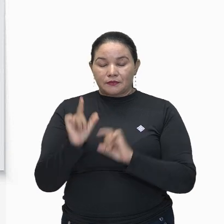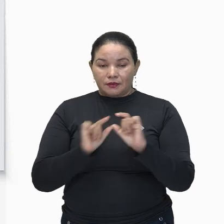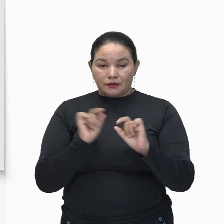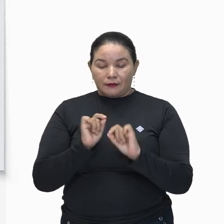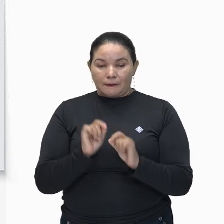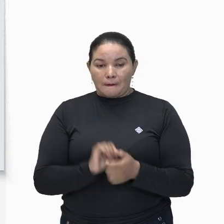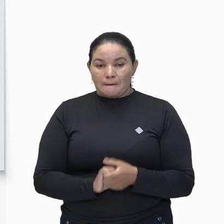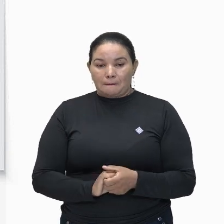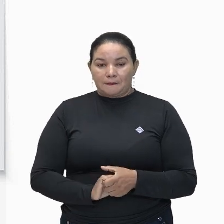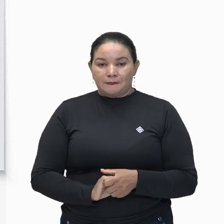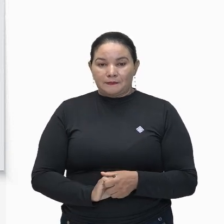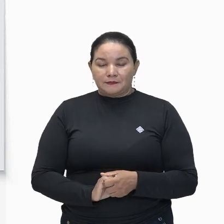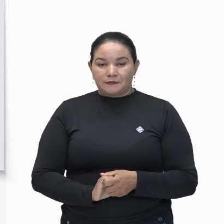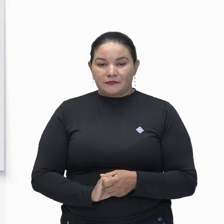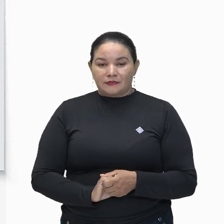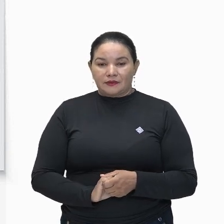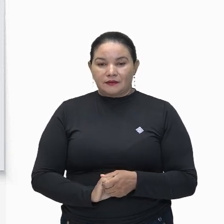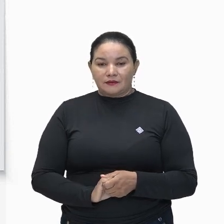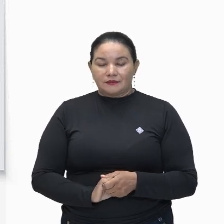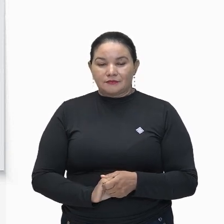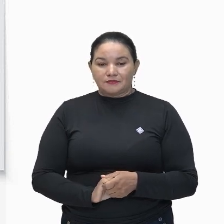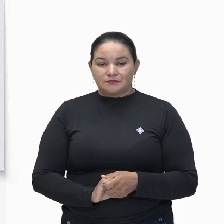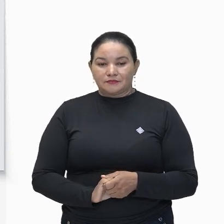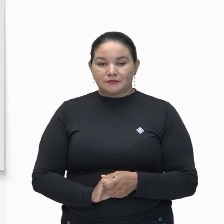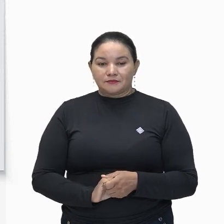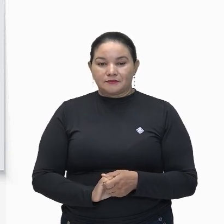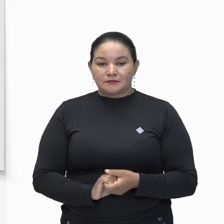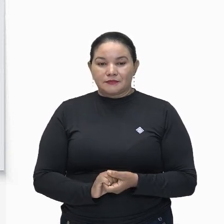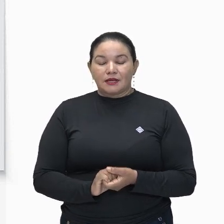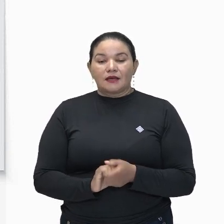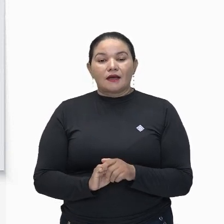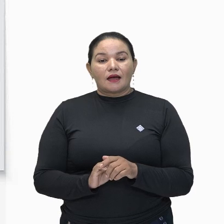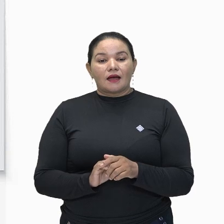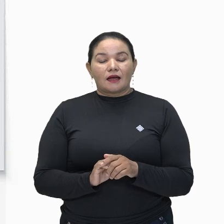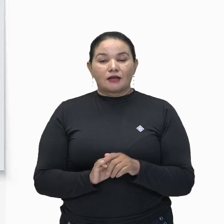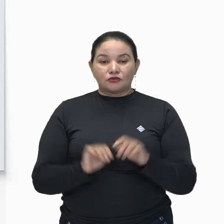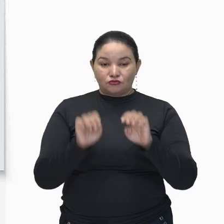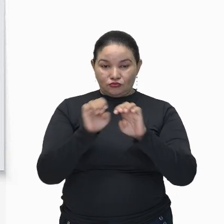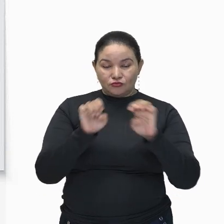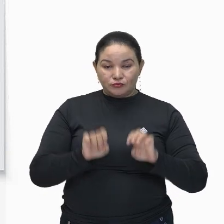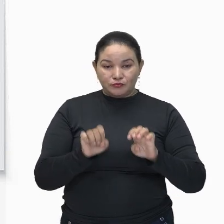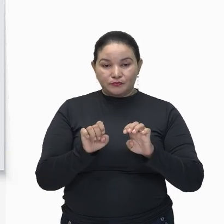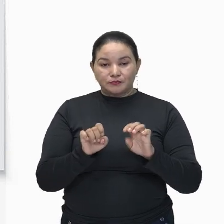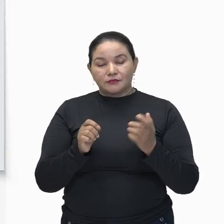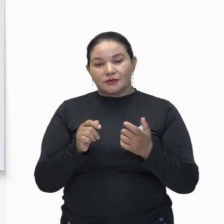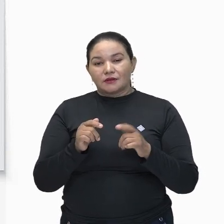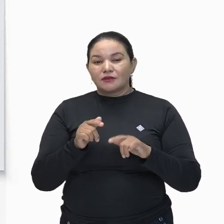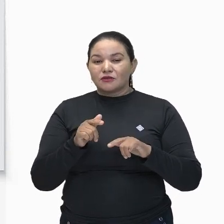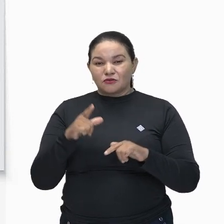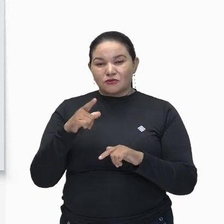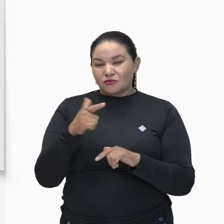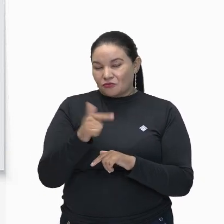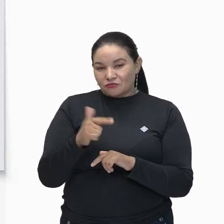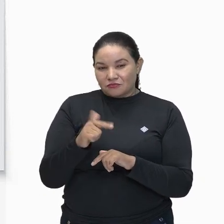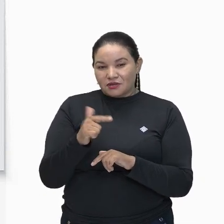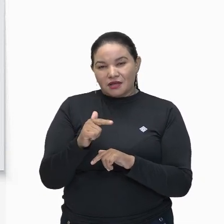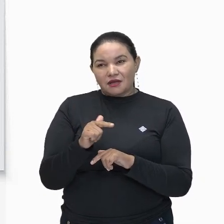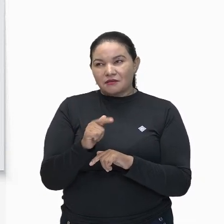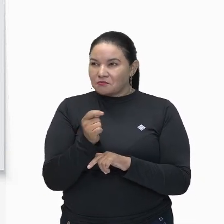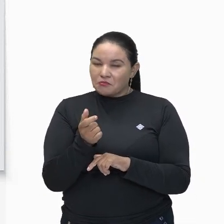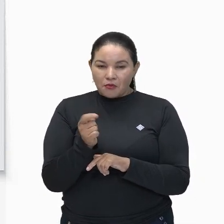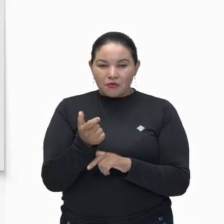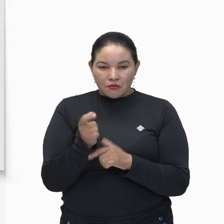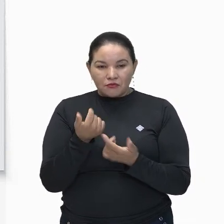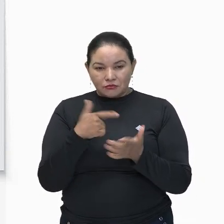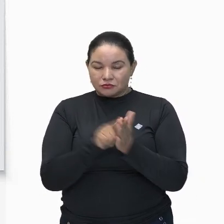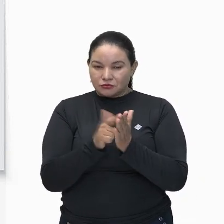Podemos dizer assim, no modo físico, que quase não temos mais, né? Jornal impresso, por exemplo, mas temos